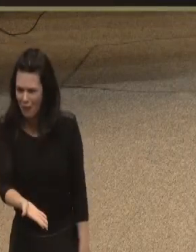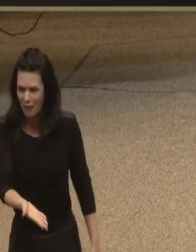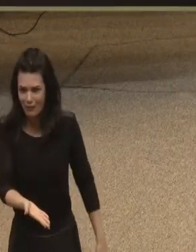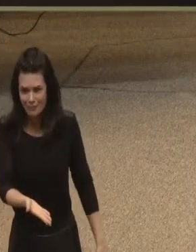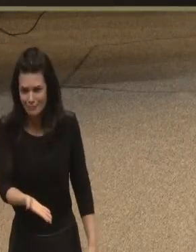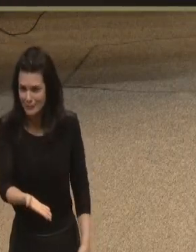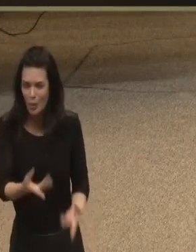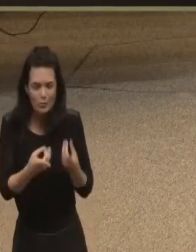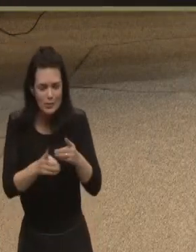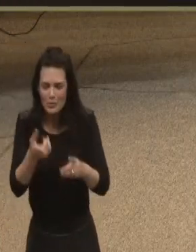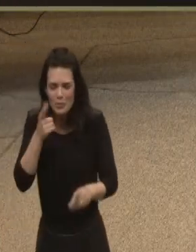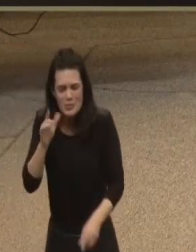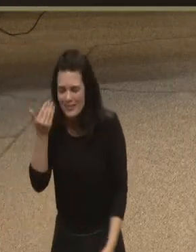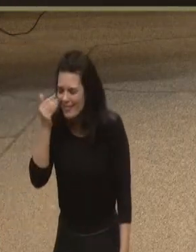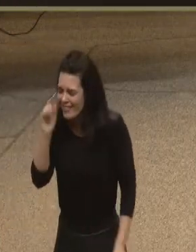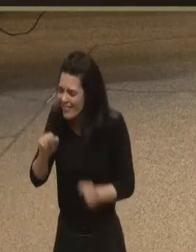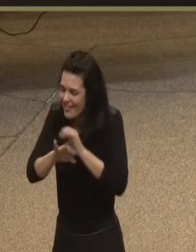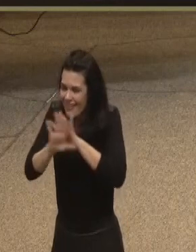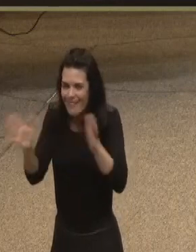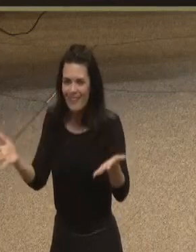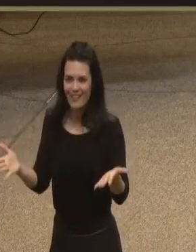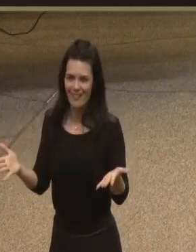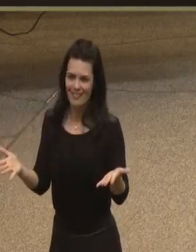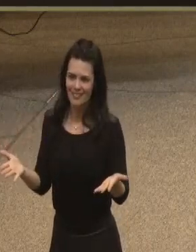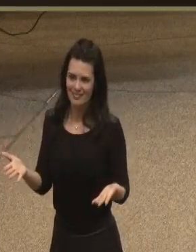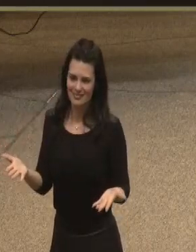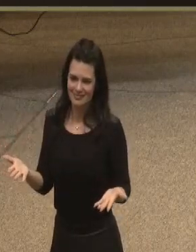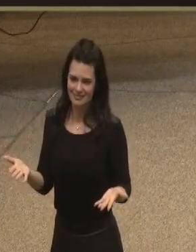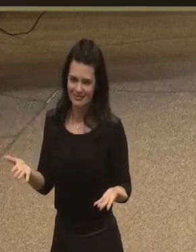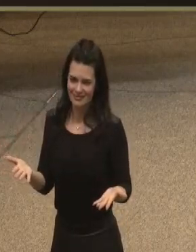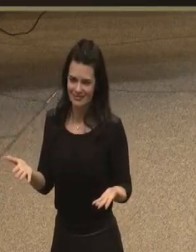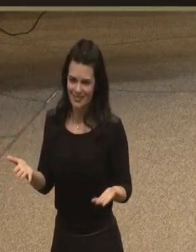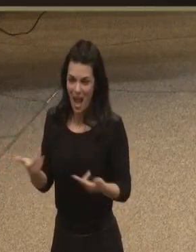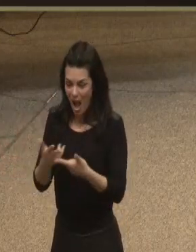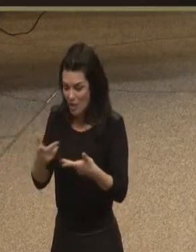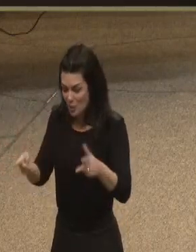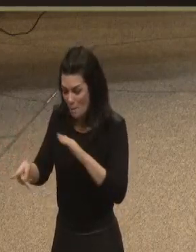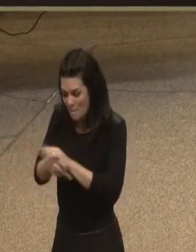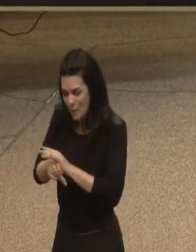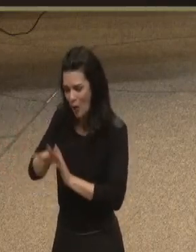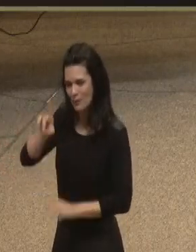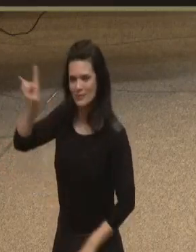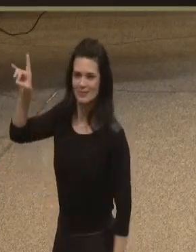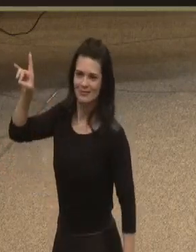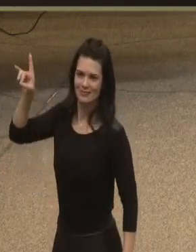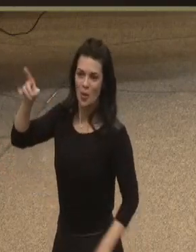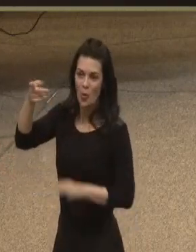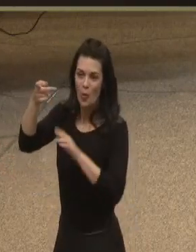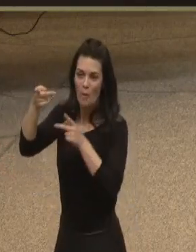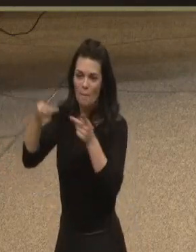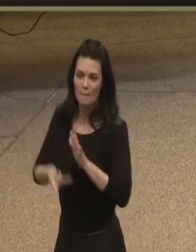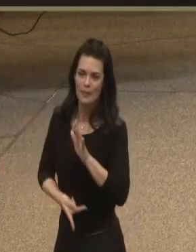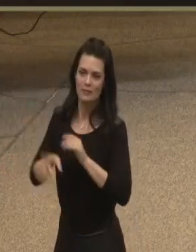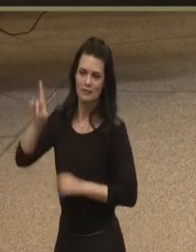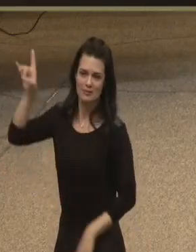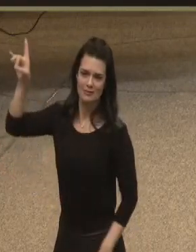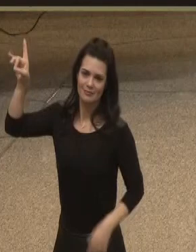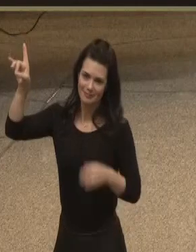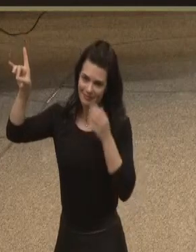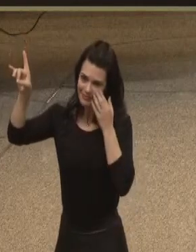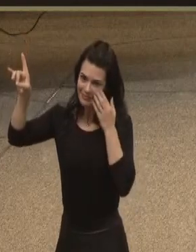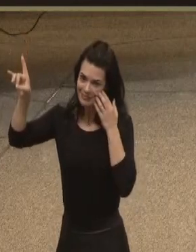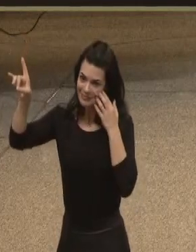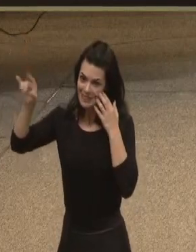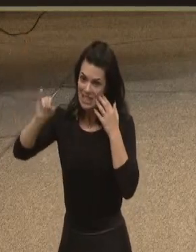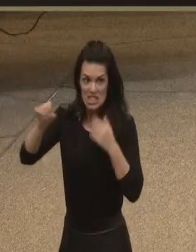reconheceram o que Jesus realmente fez por nós. E se eu e você estivermos também